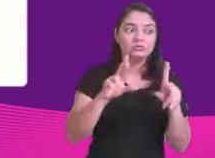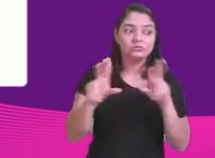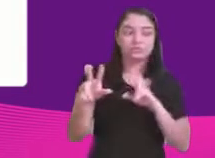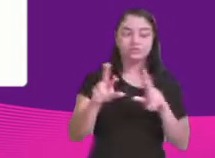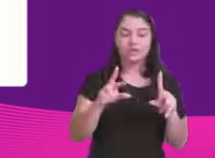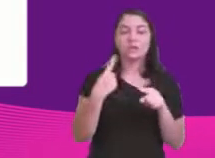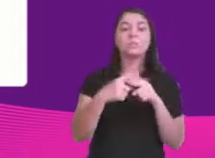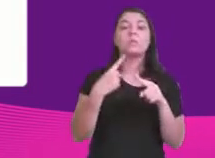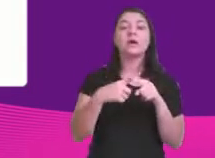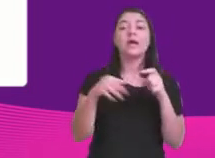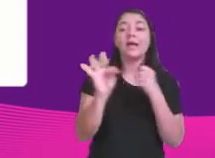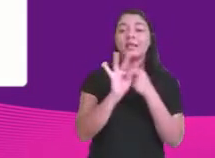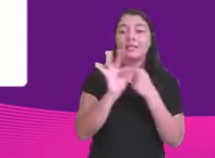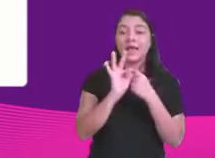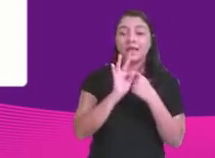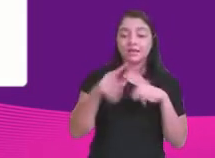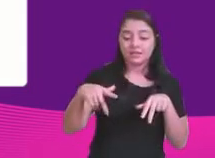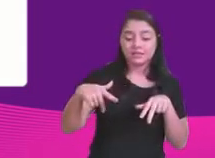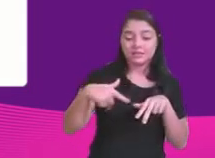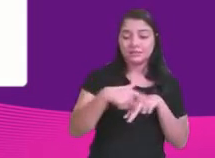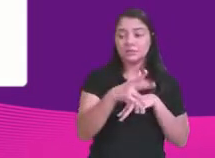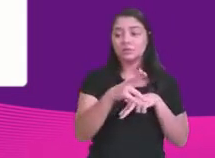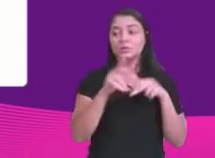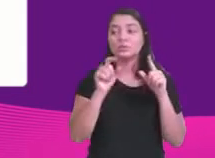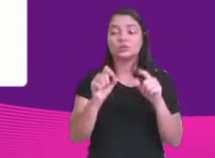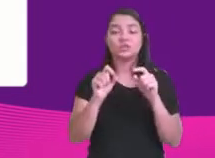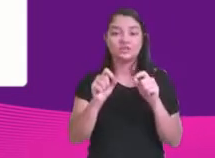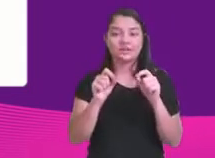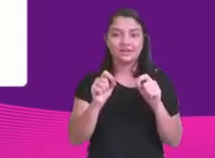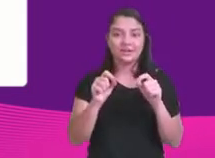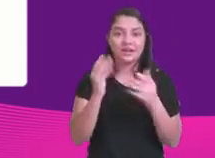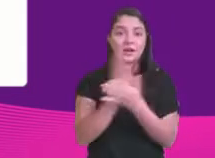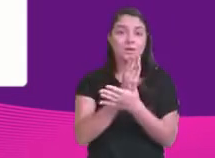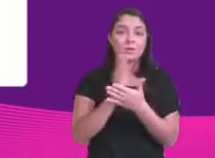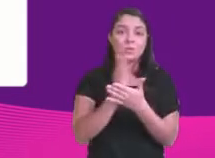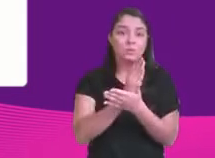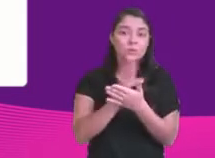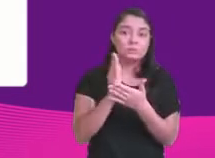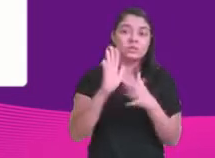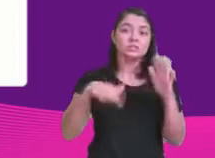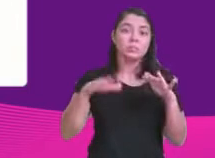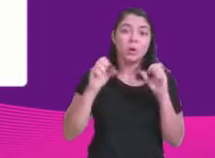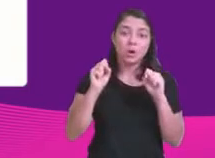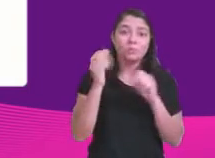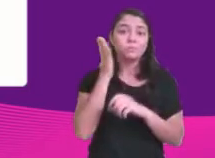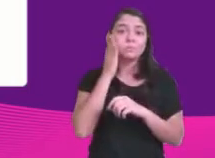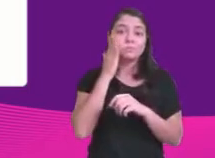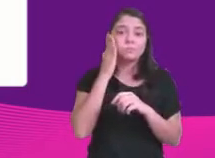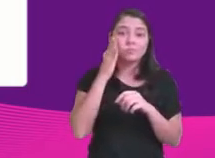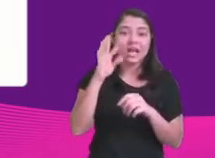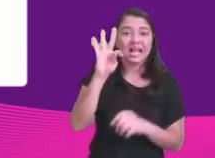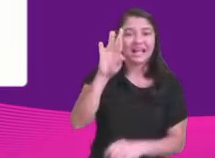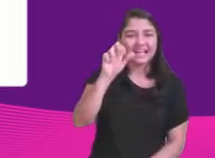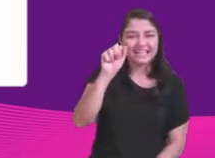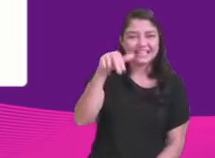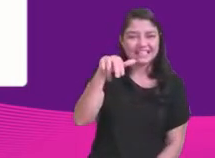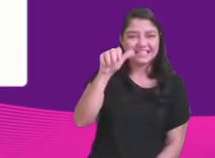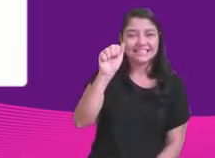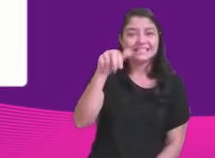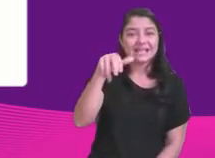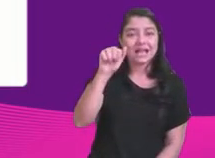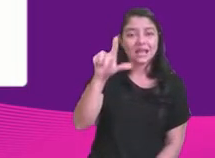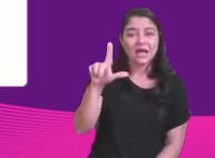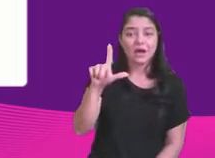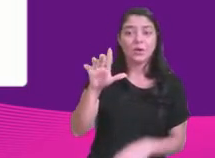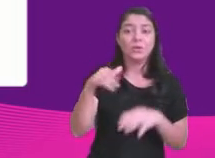cirúrgica a ser executada, se a cirurgia aberta, laparoscópica ou robótica, ou transanal, é exatamente a mesma. O que vai mudar é